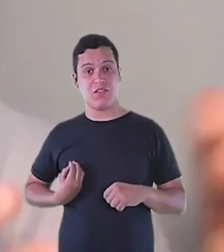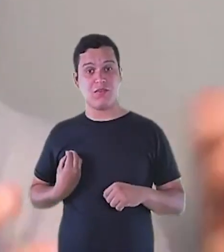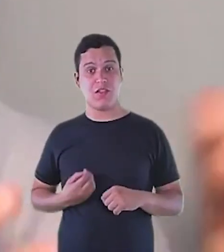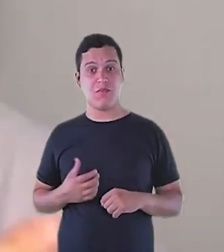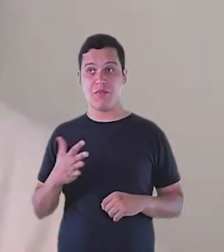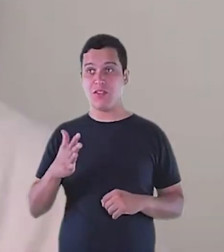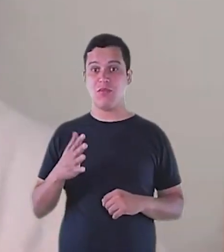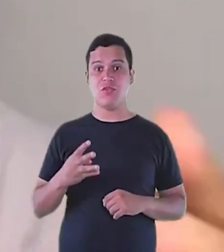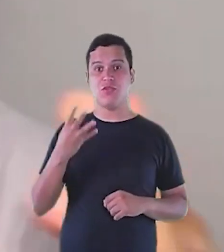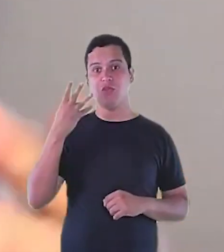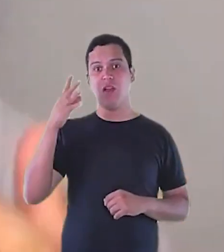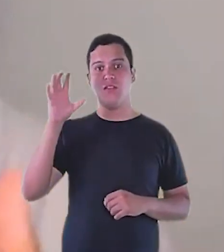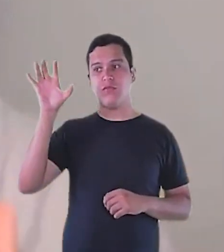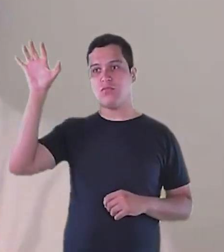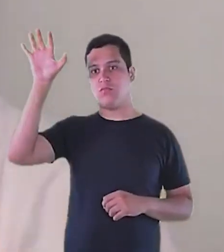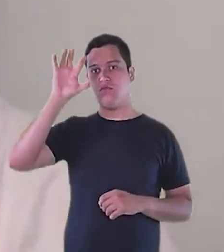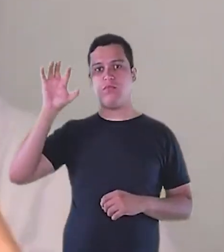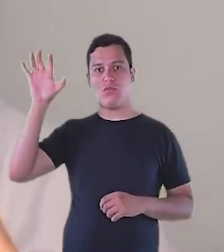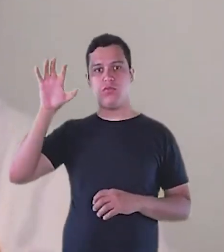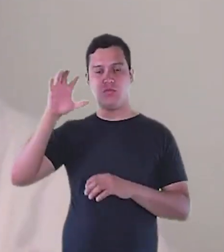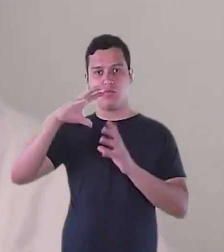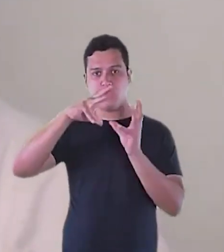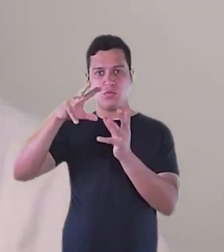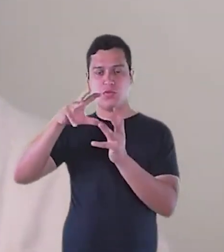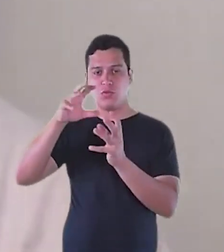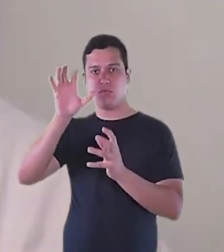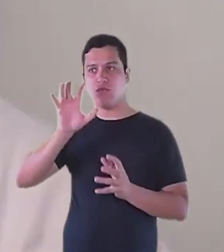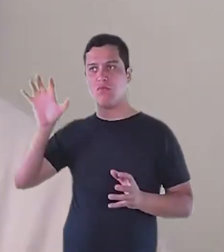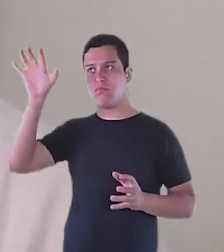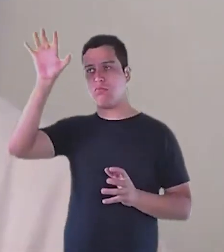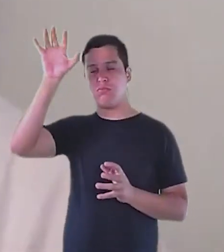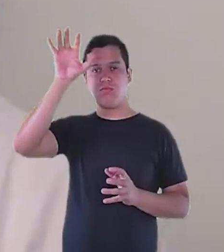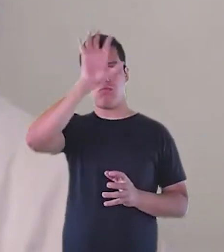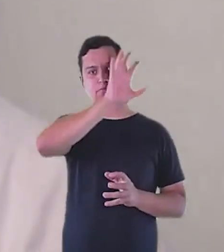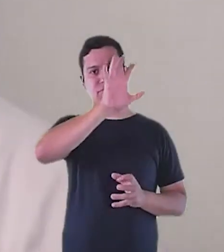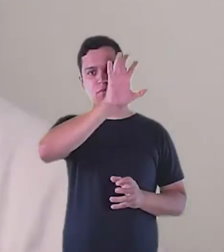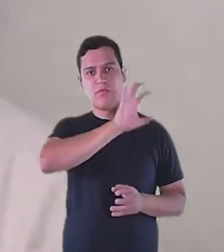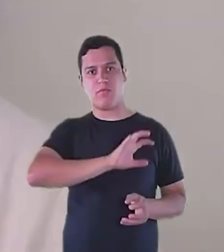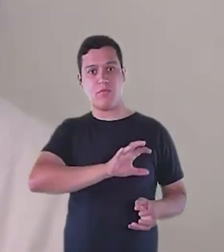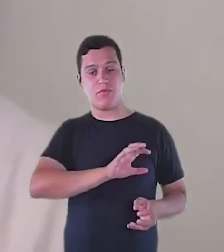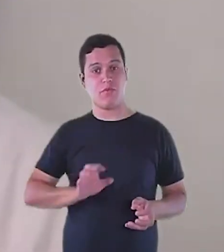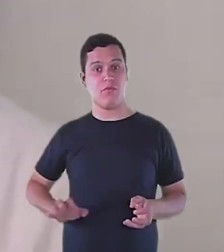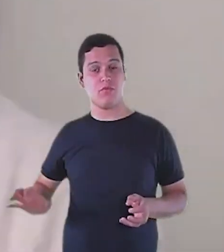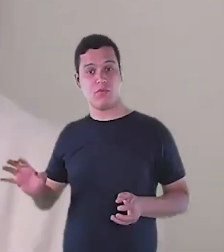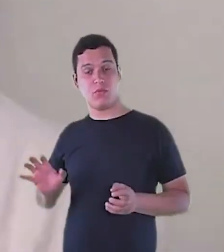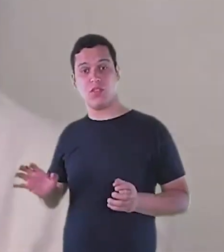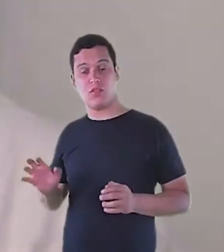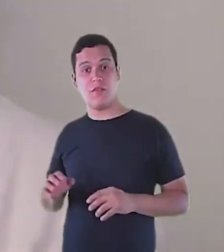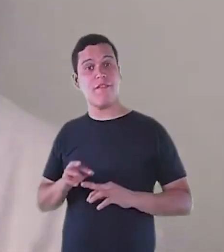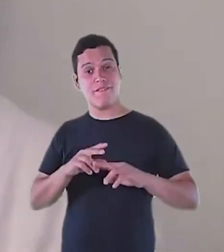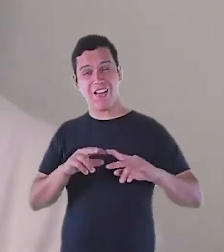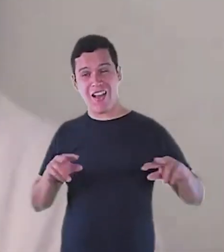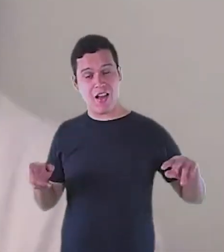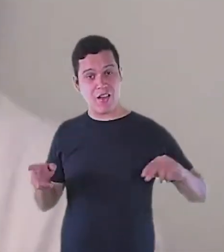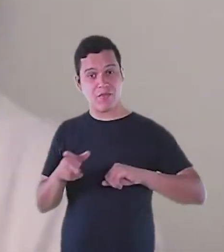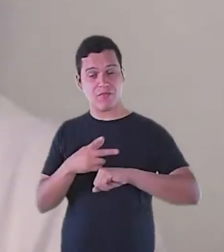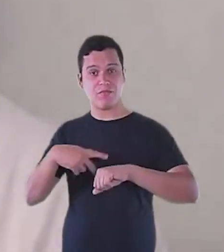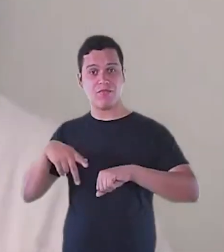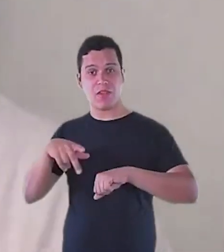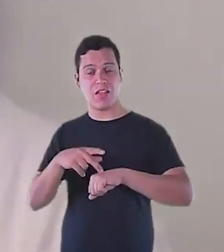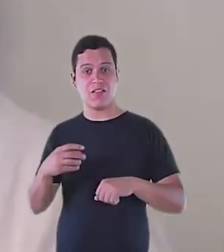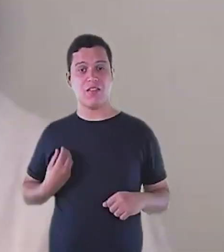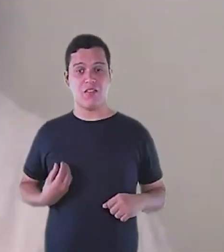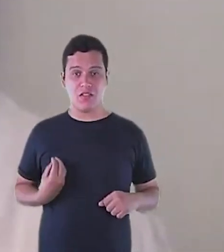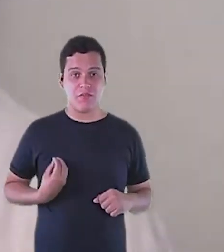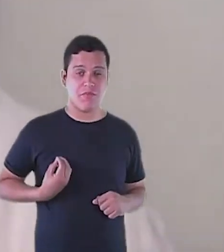continentes, a Europa, a África, a América e também o continente asiático, a Índia e tal. Houve